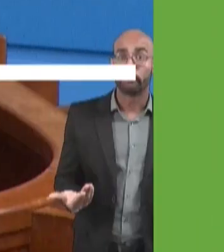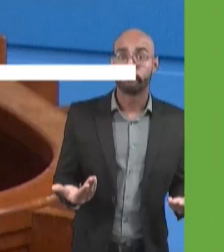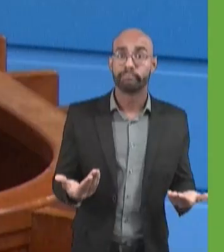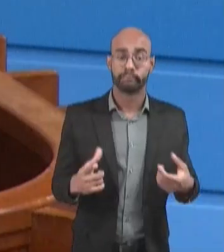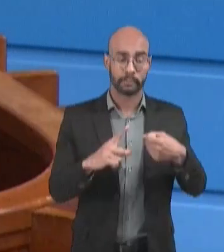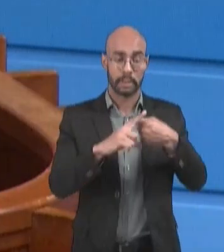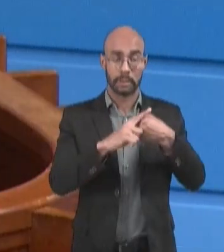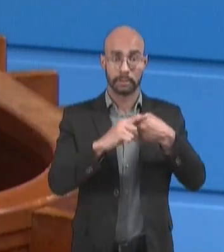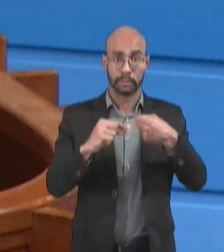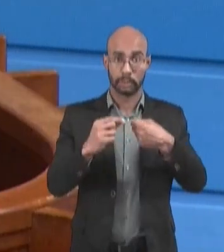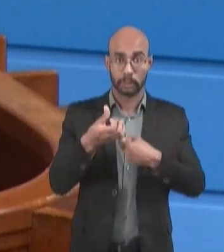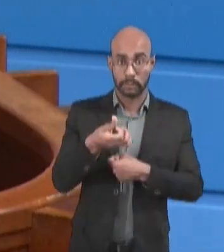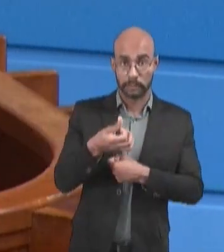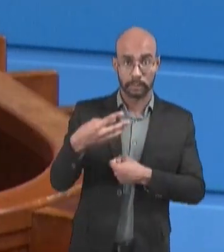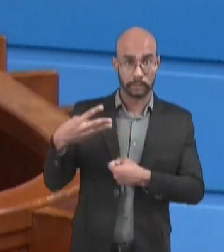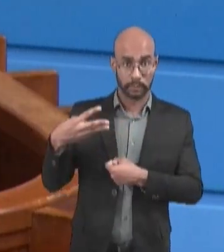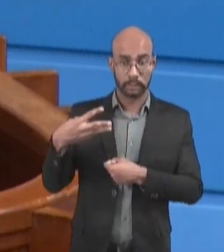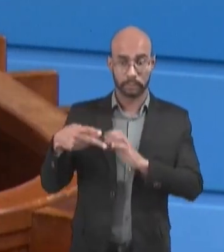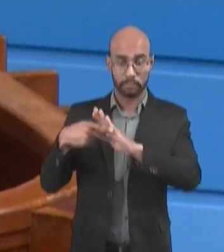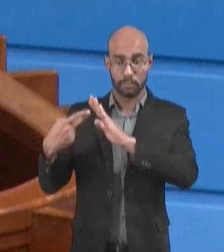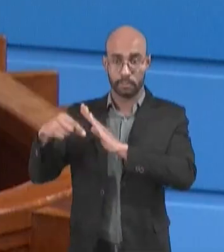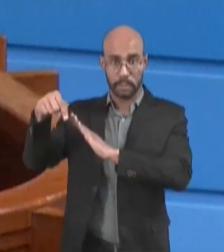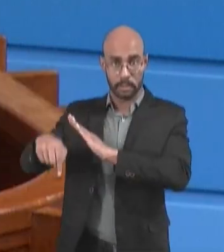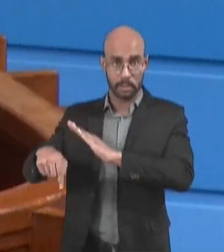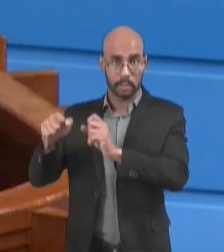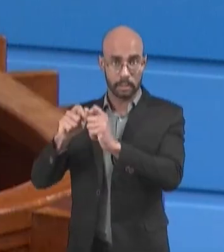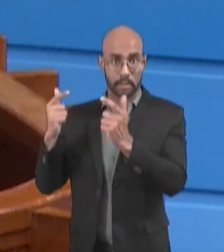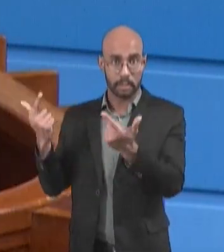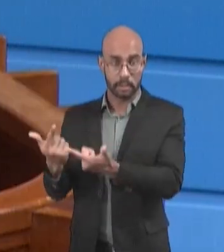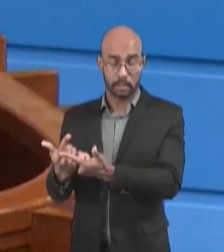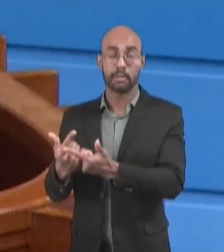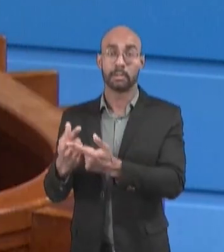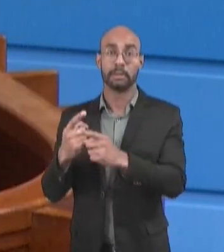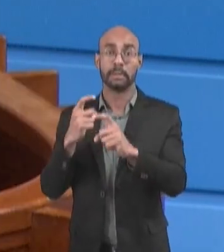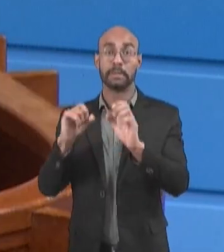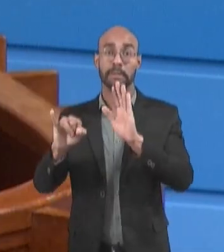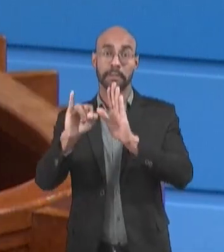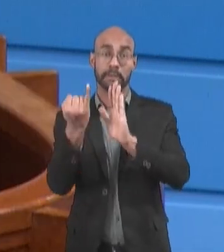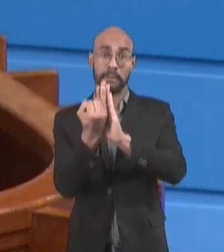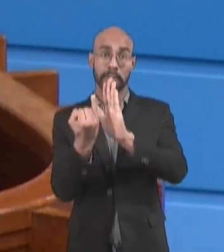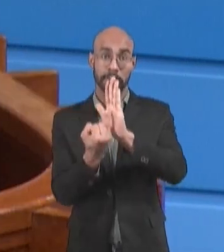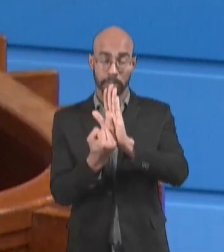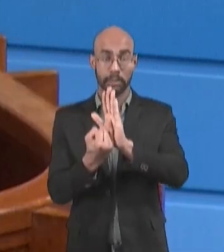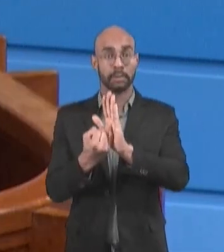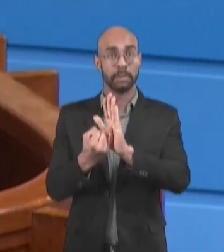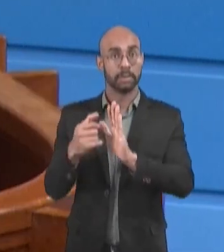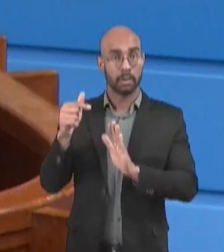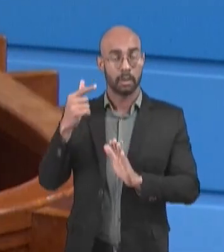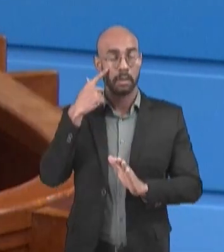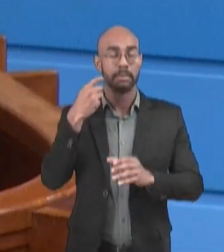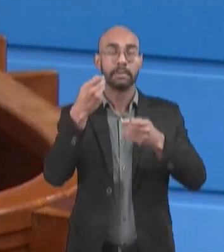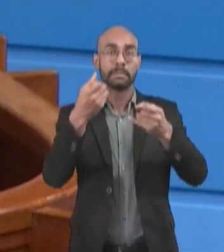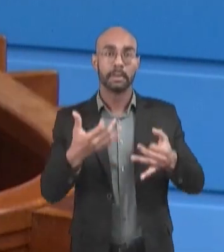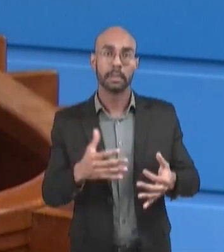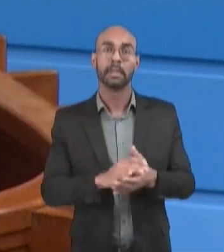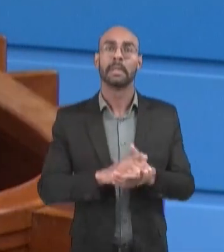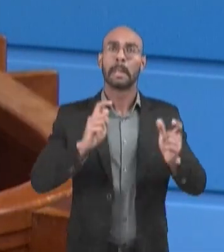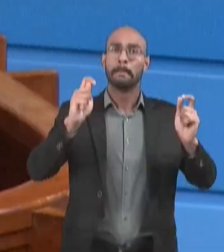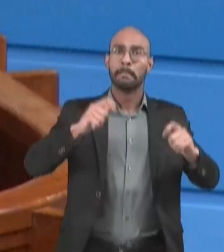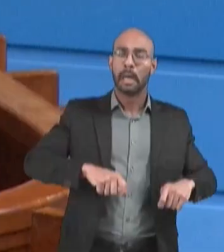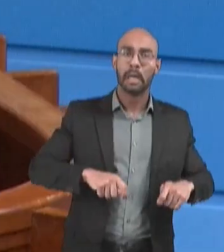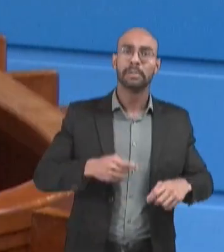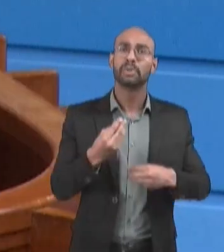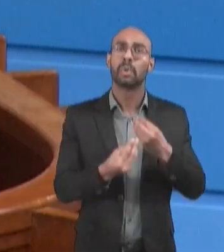Então, o artigo 63 da nossa casa, inciso 7º, nos delega a competência